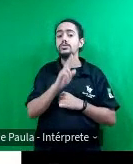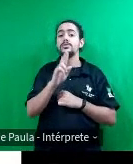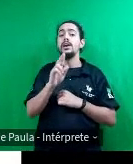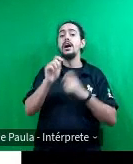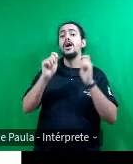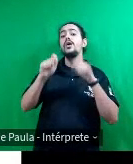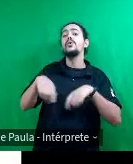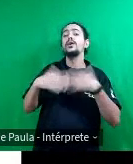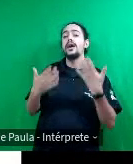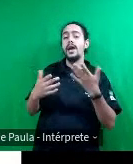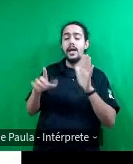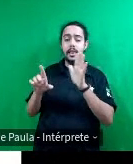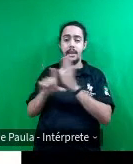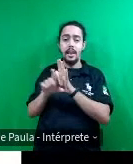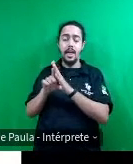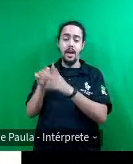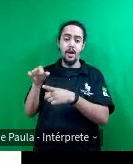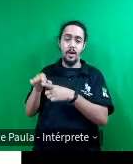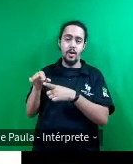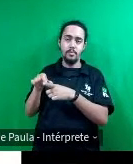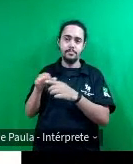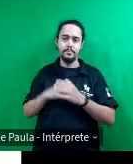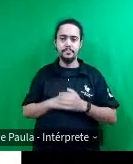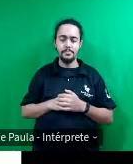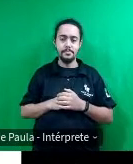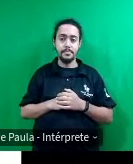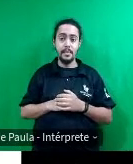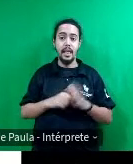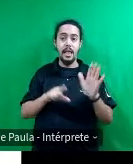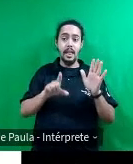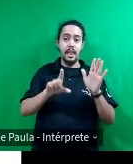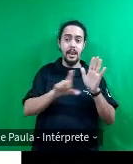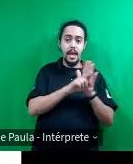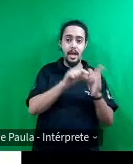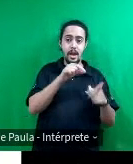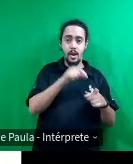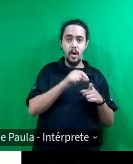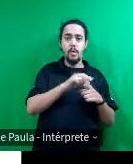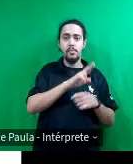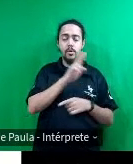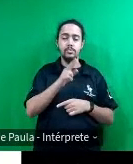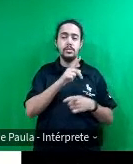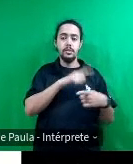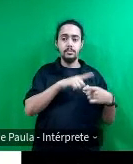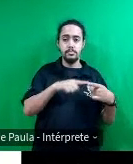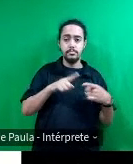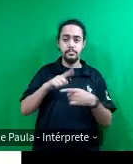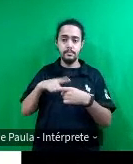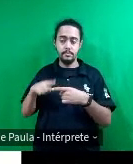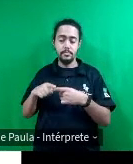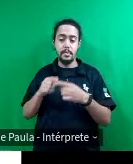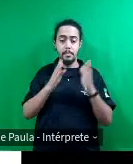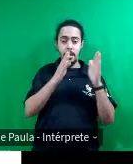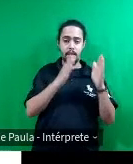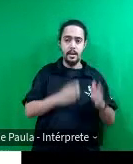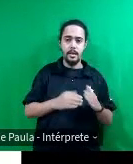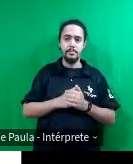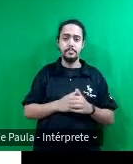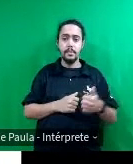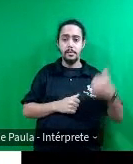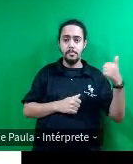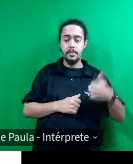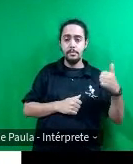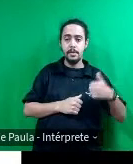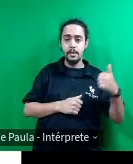que é via lei de Ohm. Como é que seria a lei de Ohm aplicada nesse circuito com 2 resistores em paralelo? Primeiro caso, primeiro ponto, né,